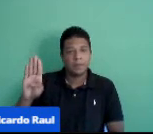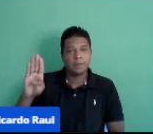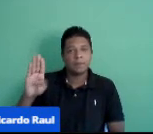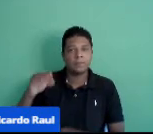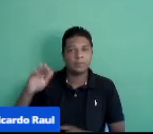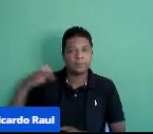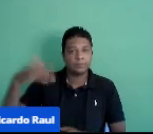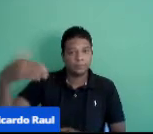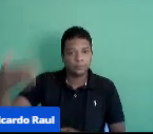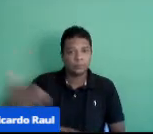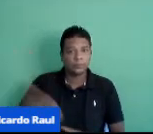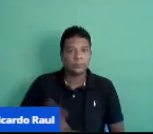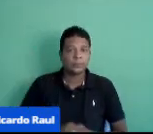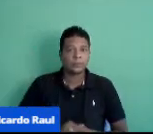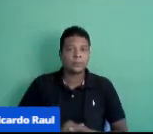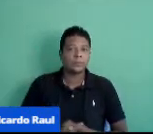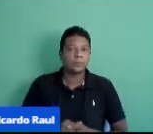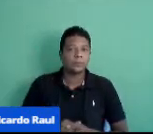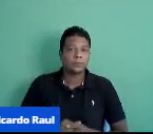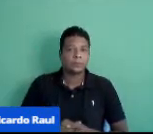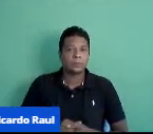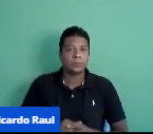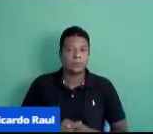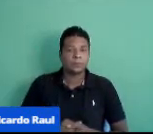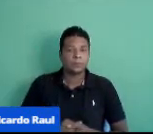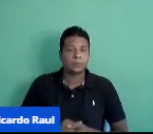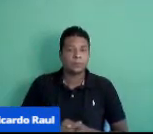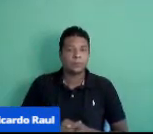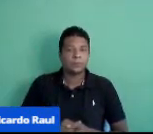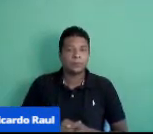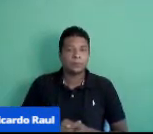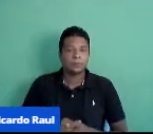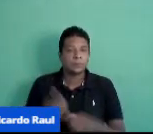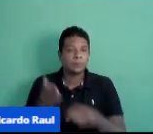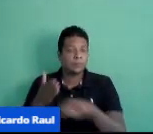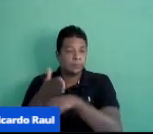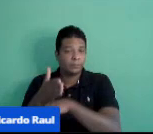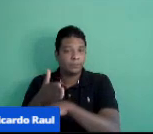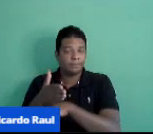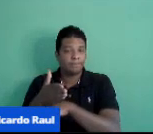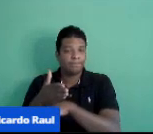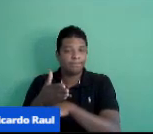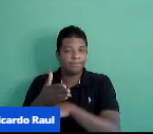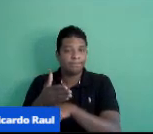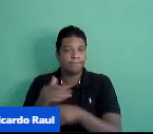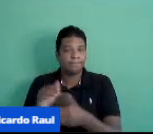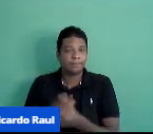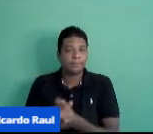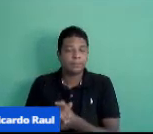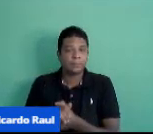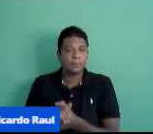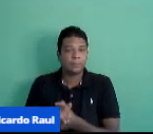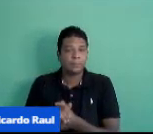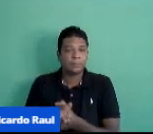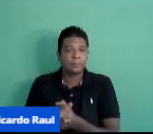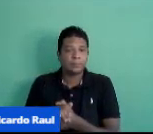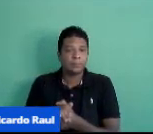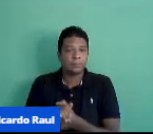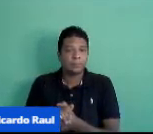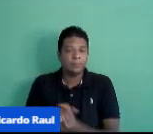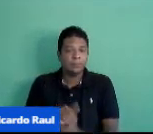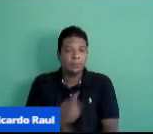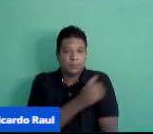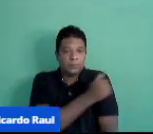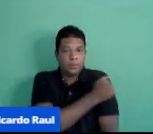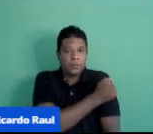essas ferramentas aí e ao acessar, a gente faz os comandos aos alunos, né?